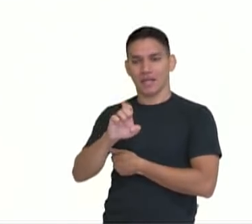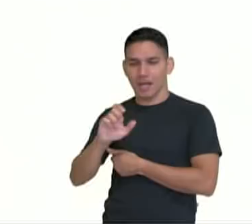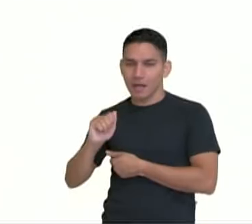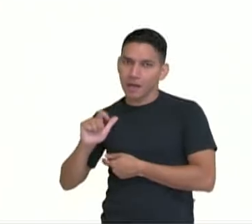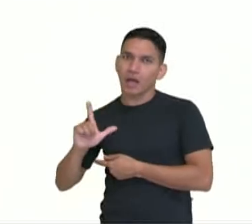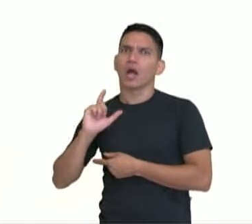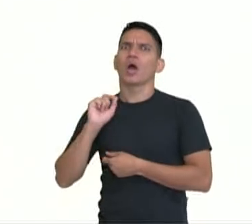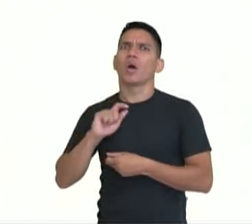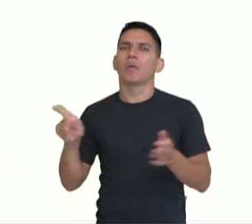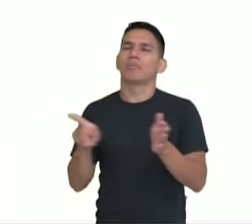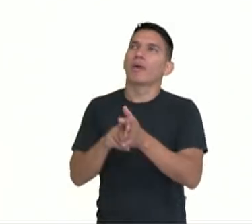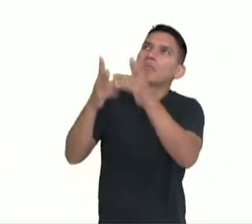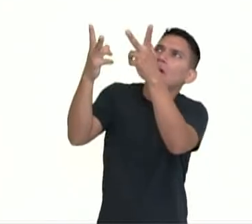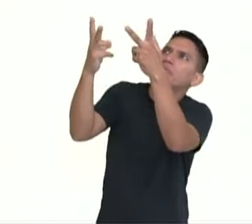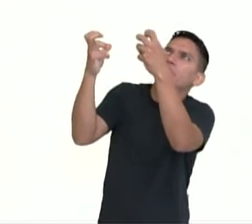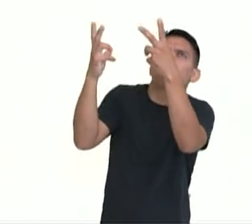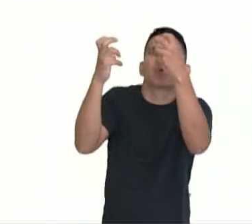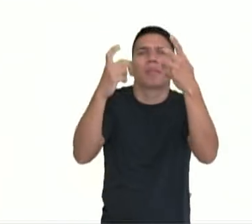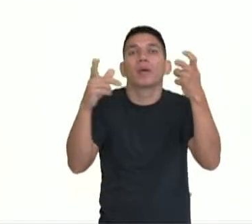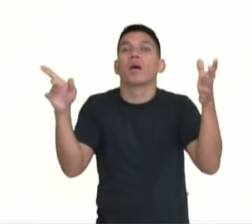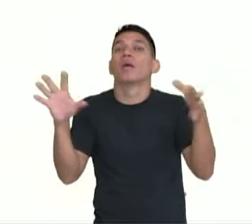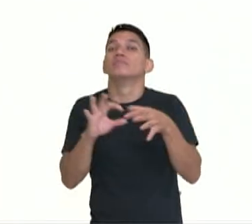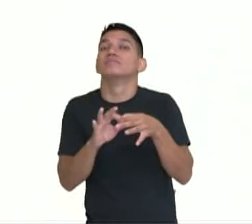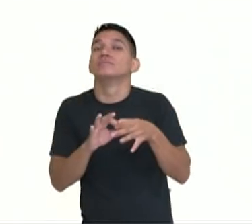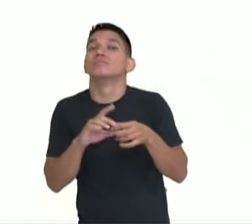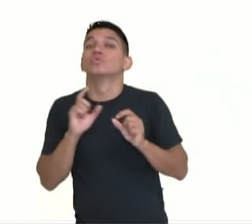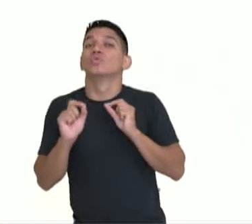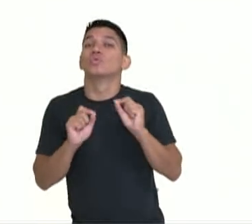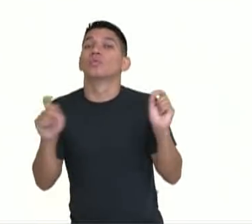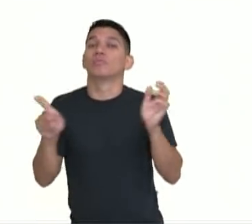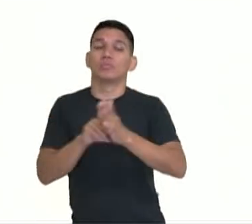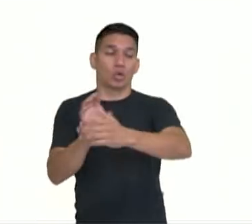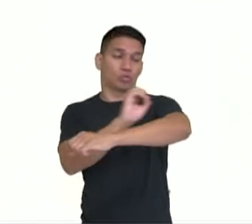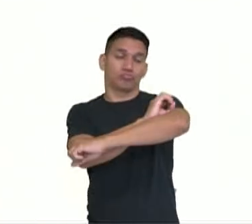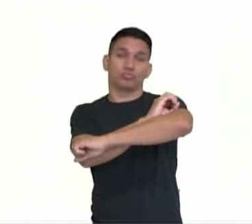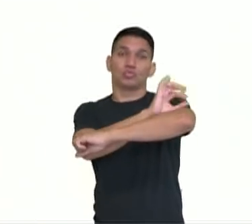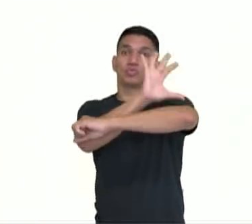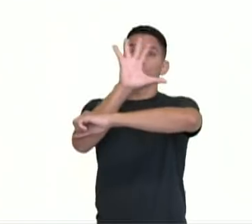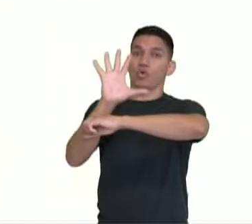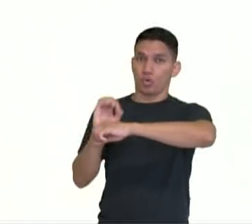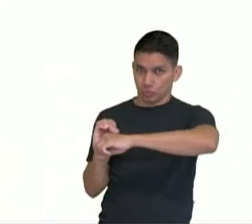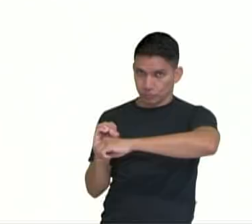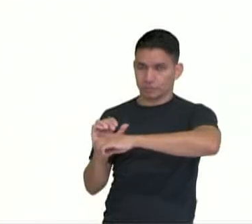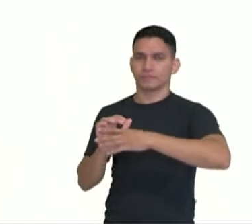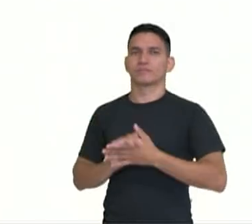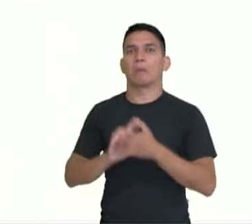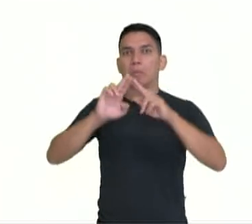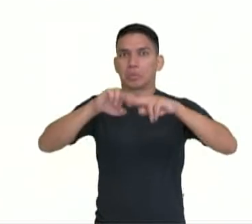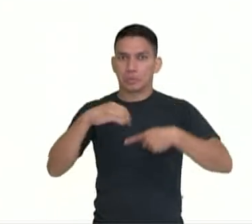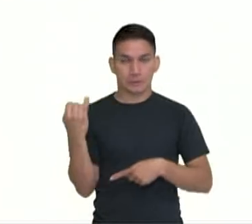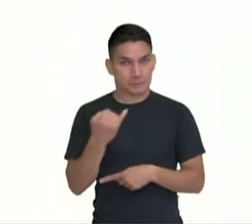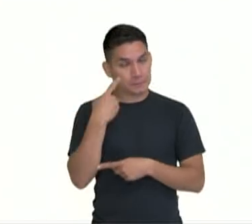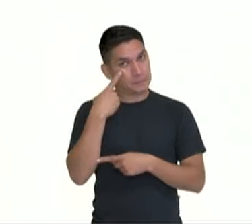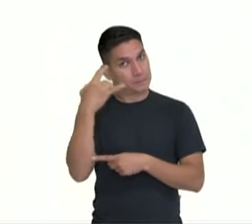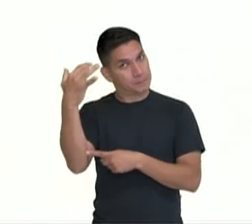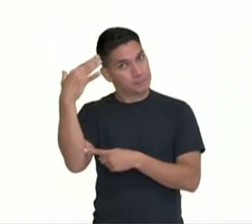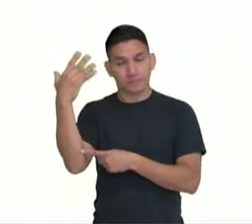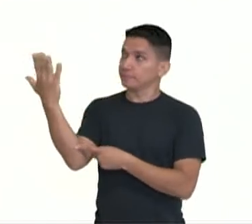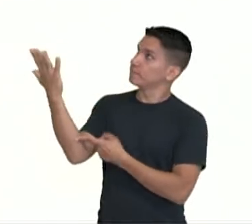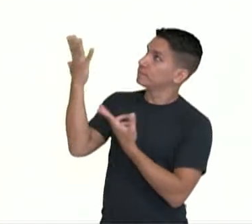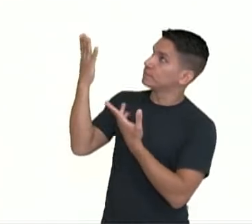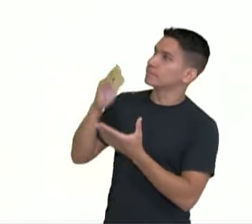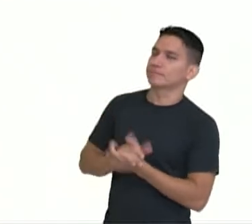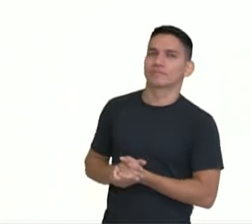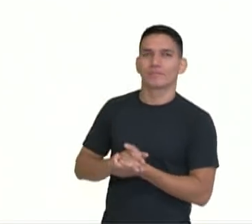baseados na observação do movimento aparente do Sol. Então, Importante pensar nisso ali. E aí se